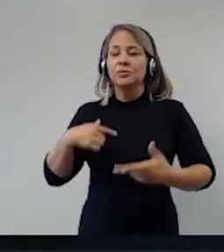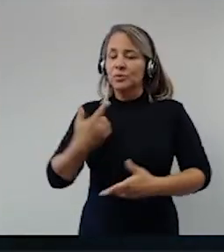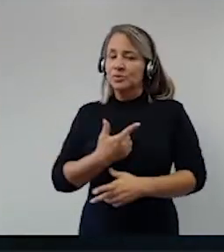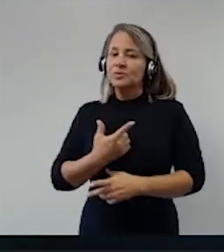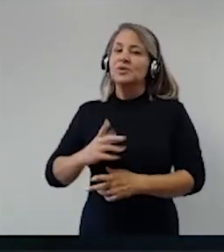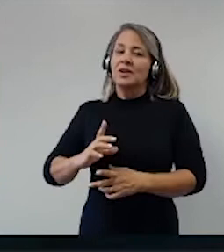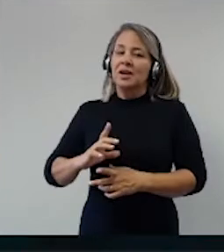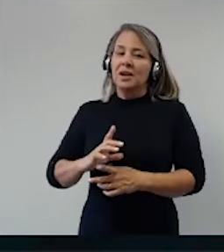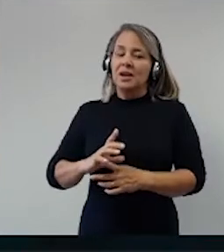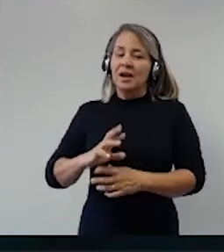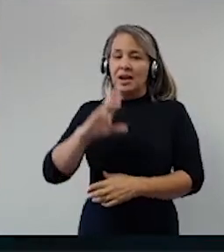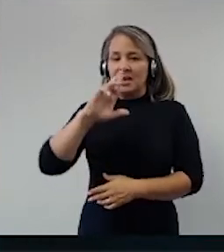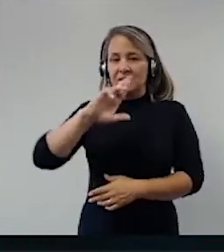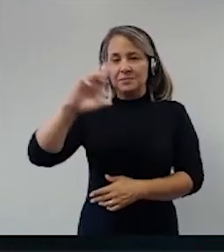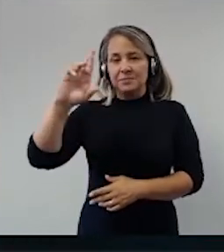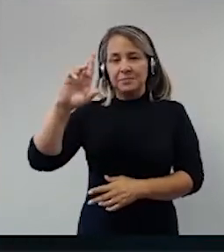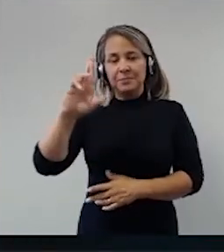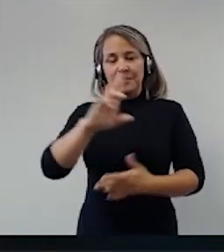às